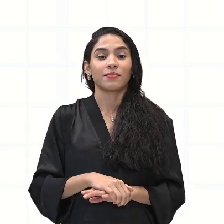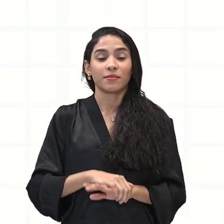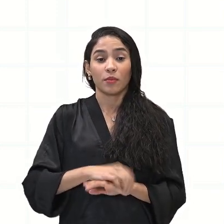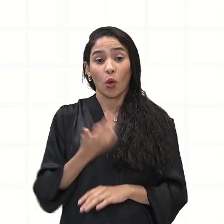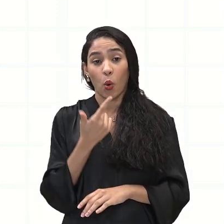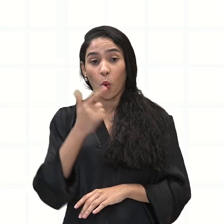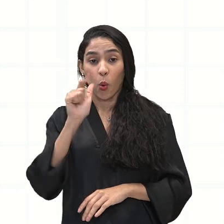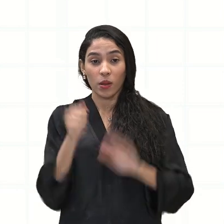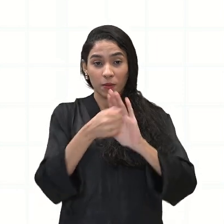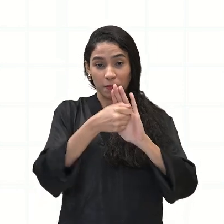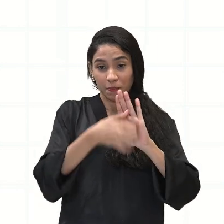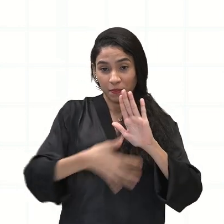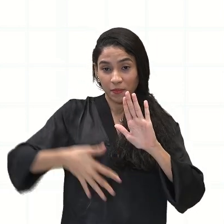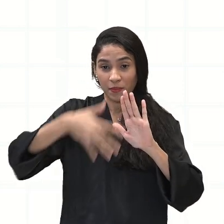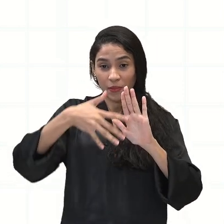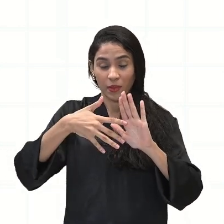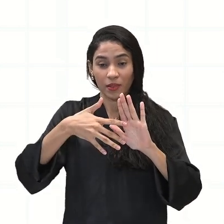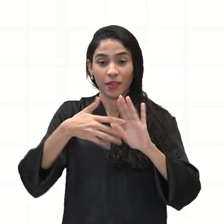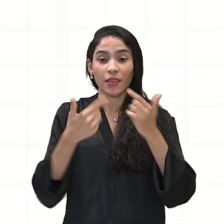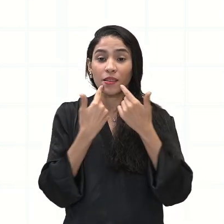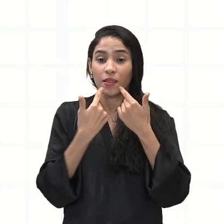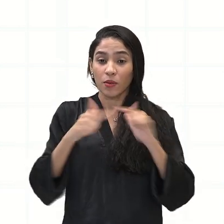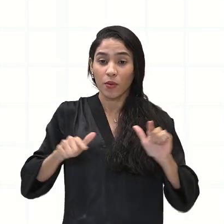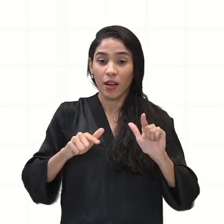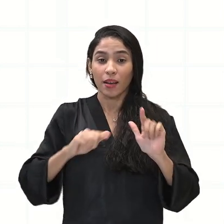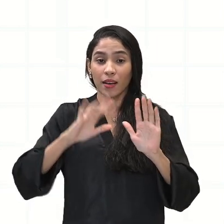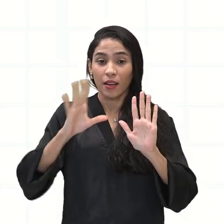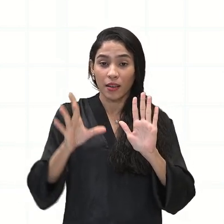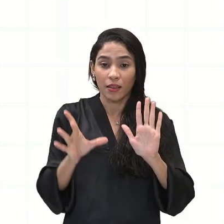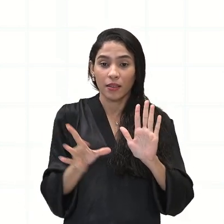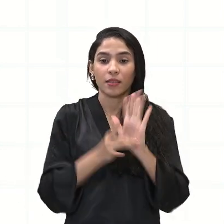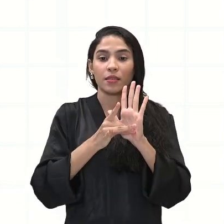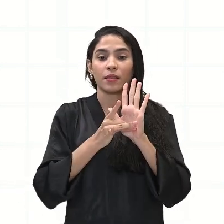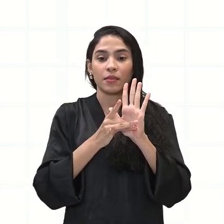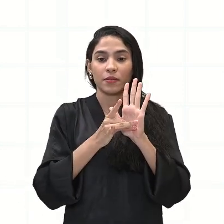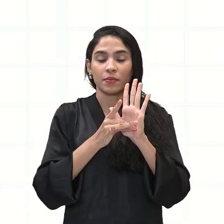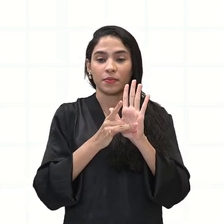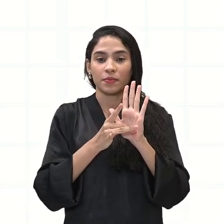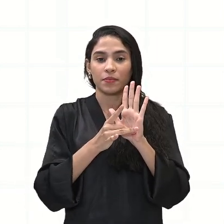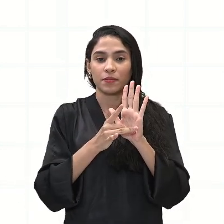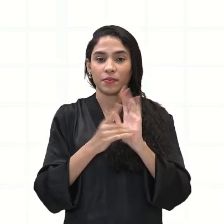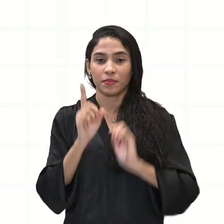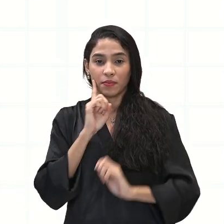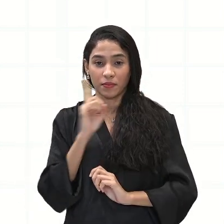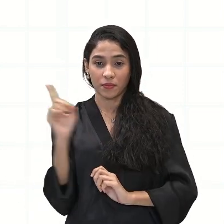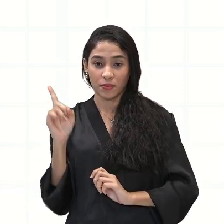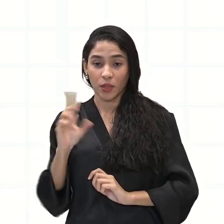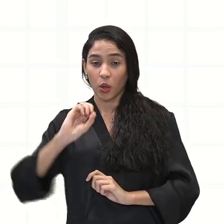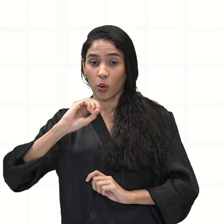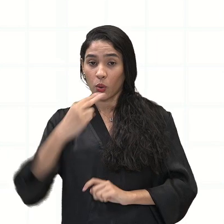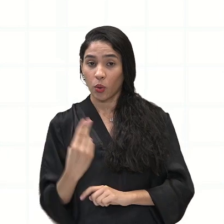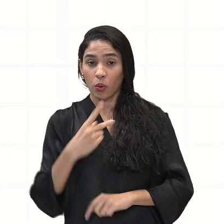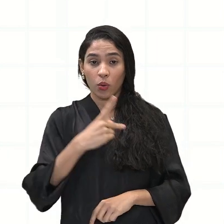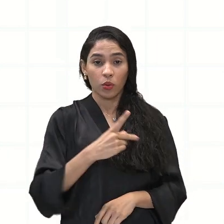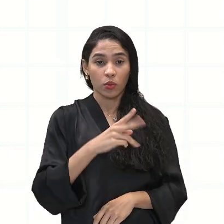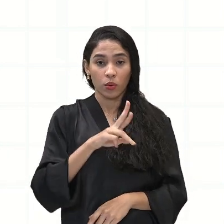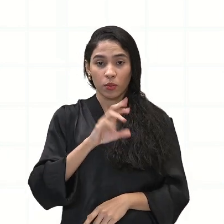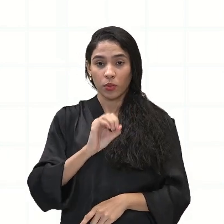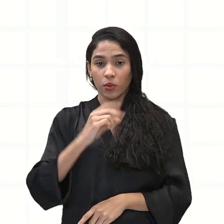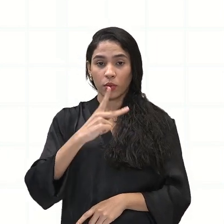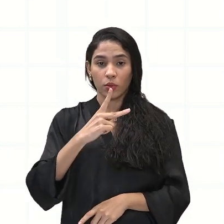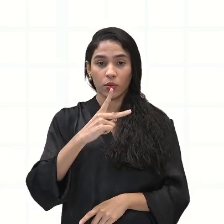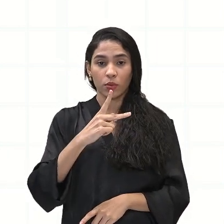de linguagem, de pensamento, é a personificação, ou podemos chamar de